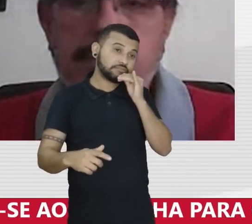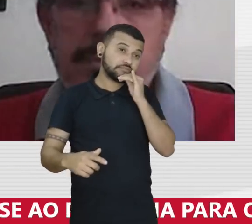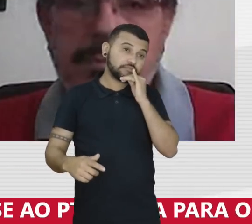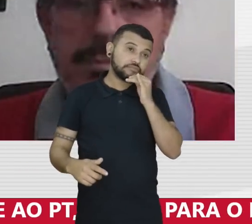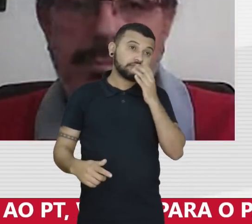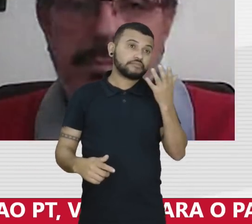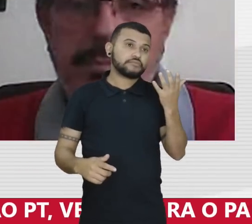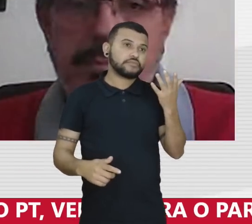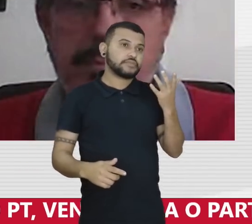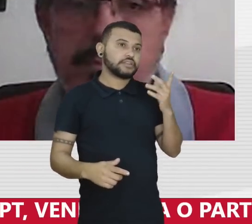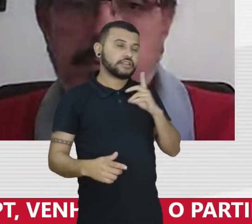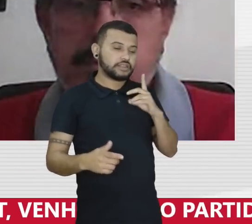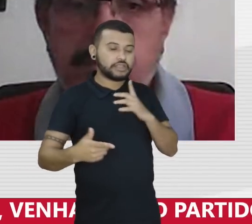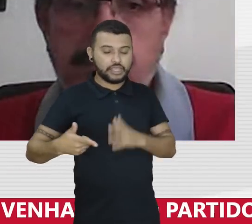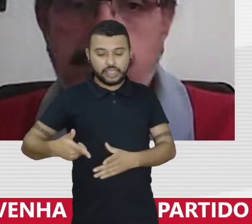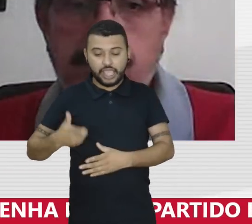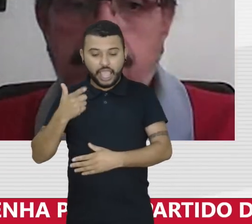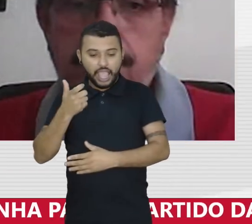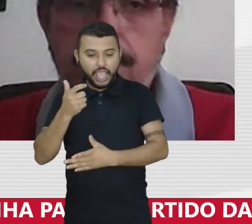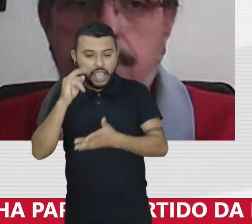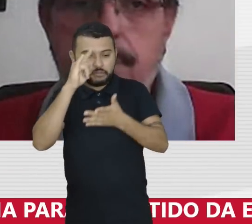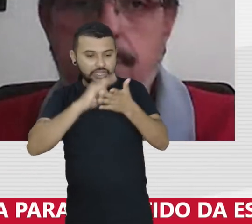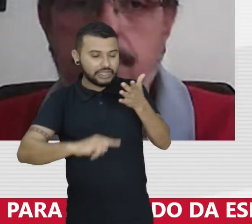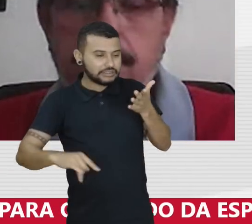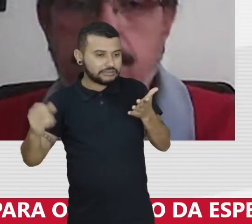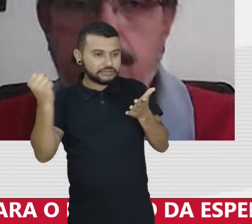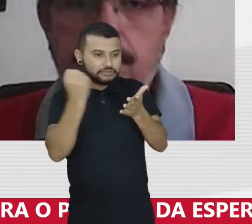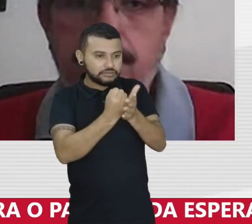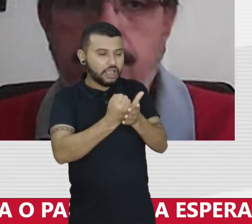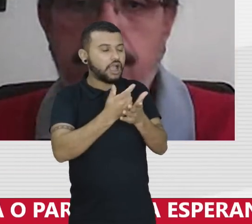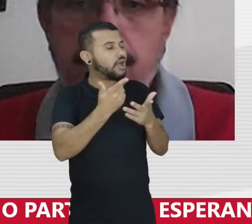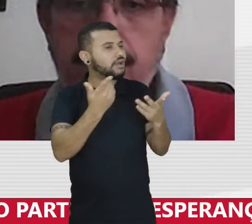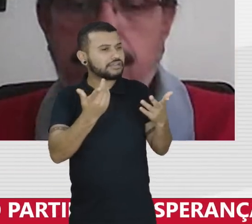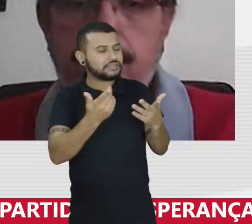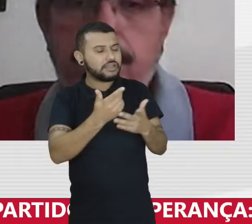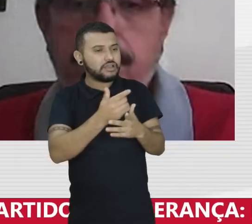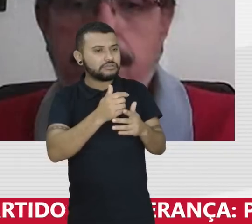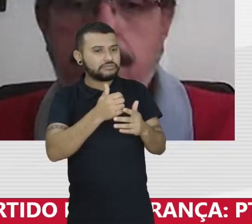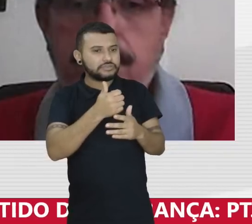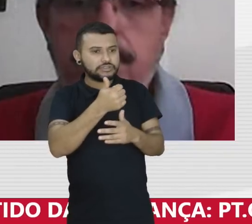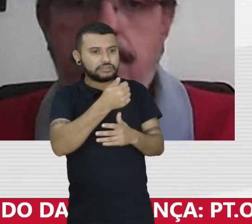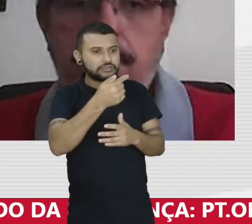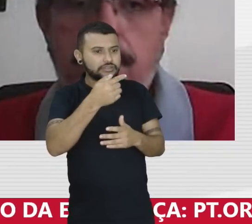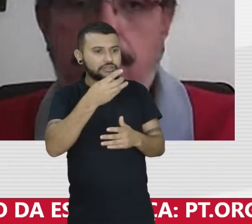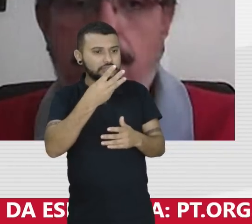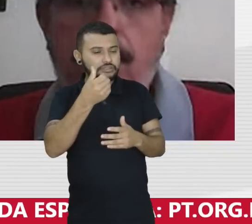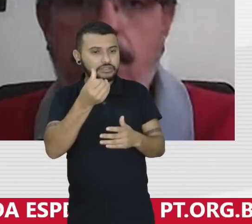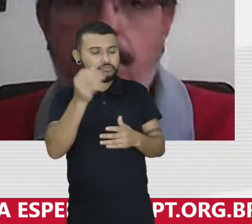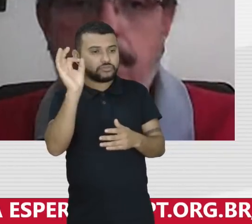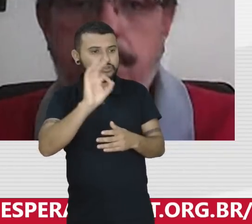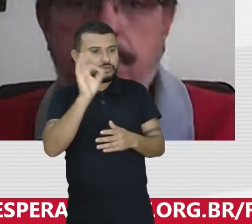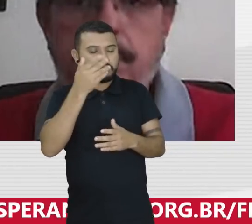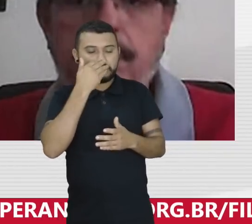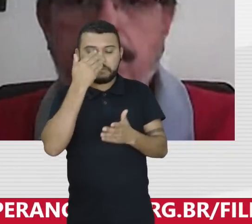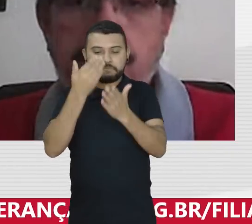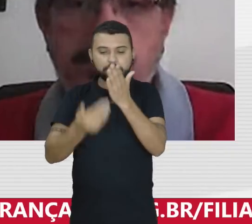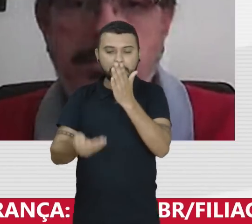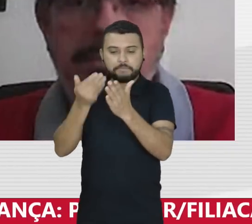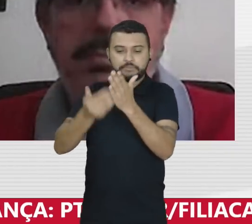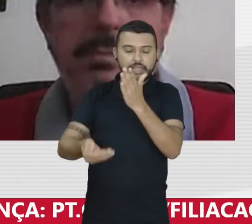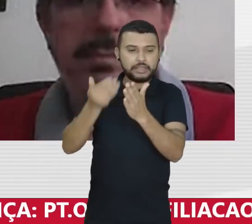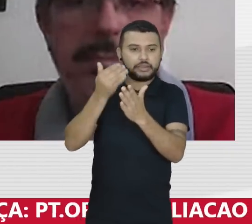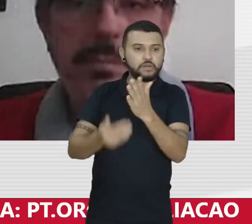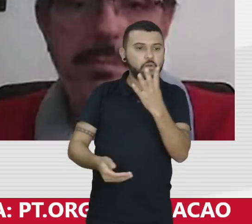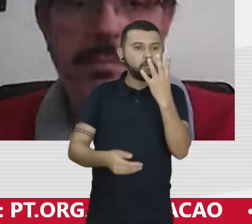de armas registradas cresceu em 4 anos 133%. Quer dizer, toda a história foi dobrada nos